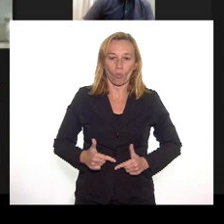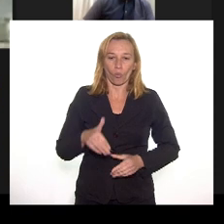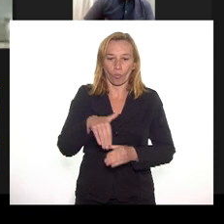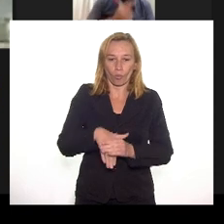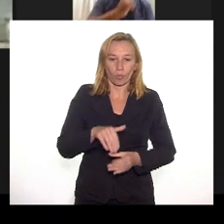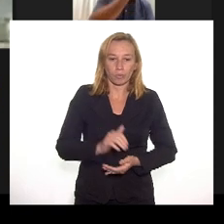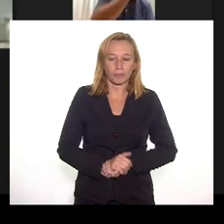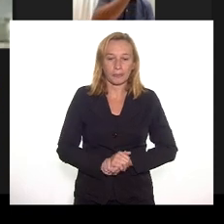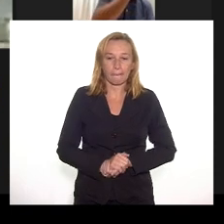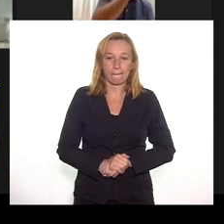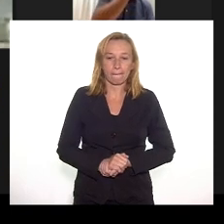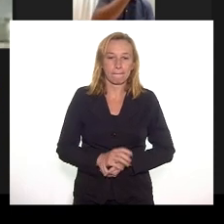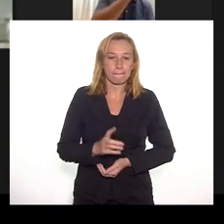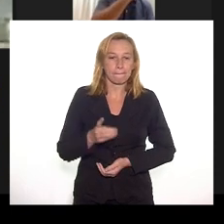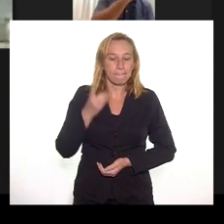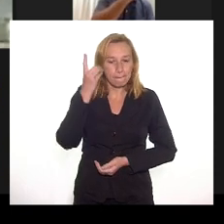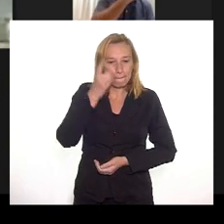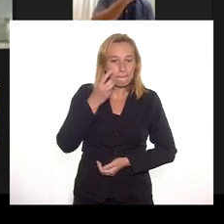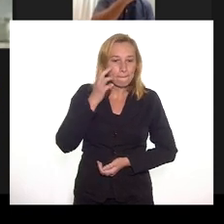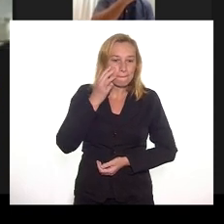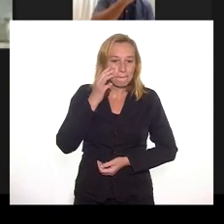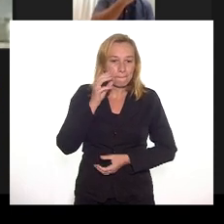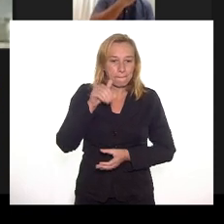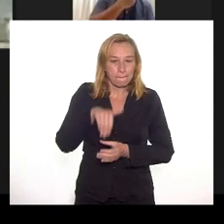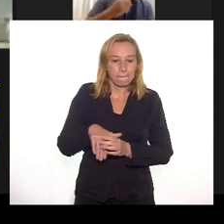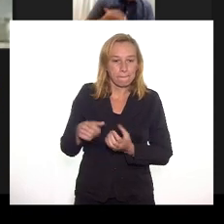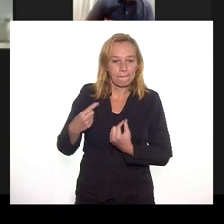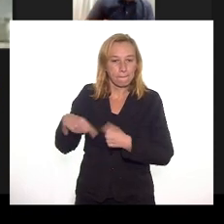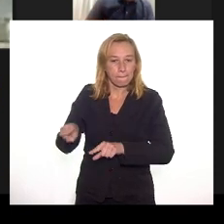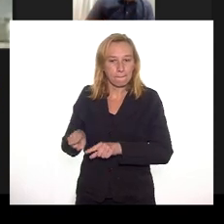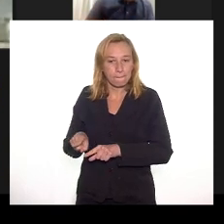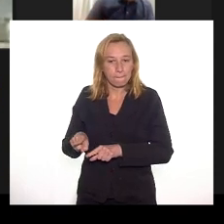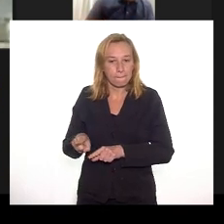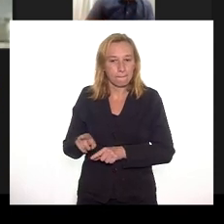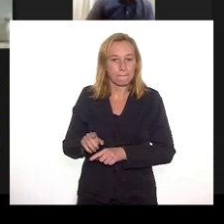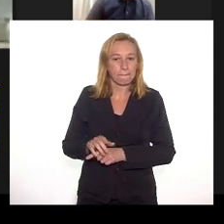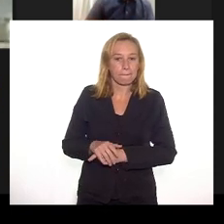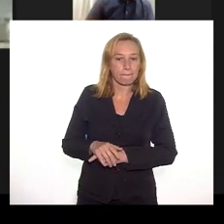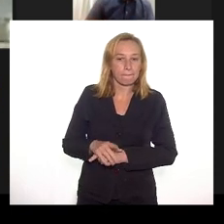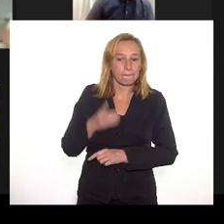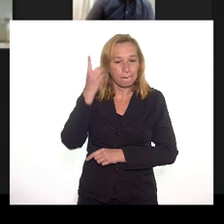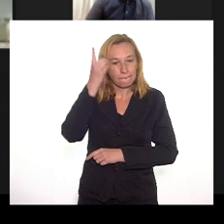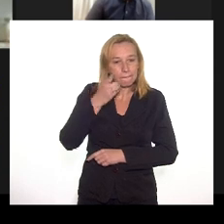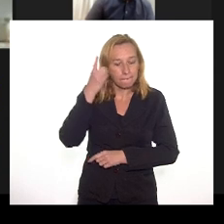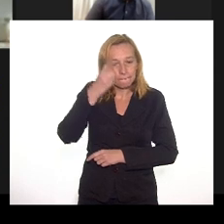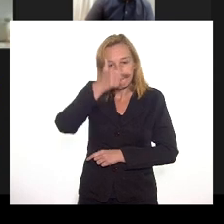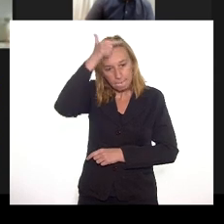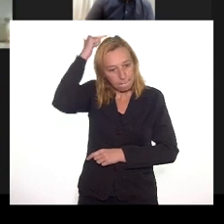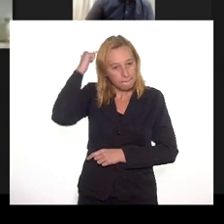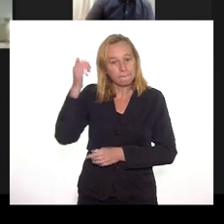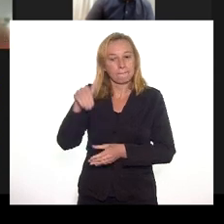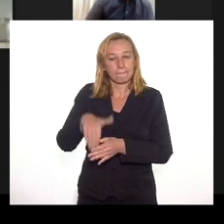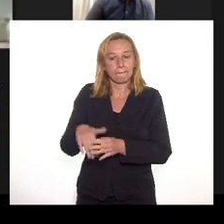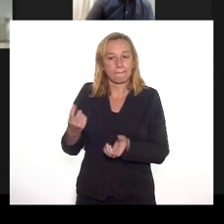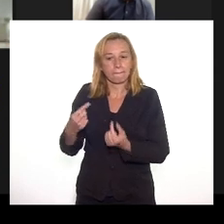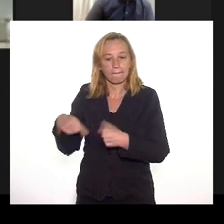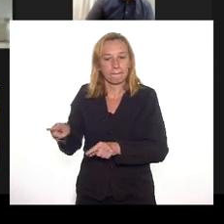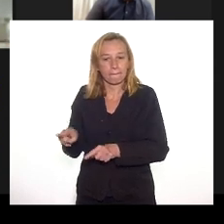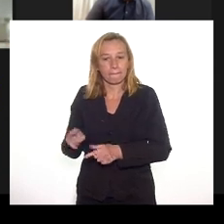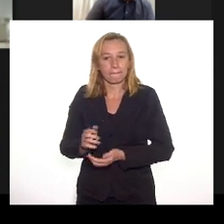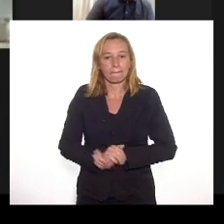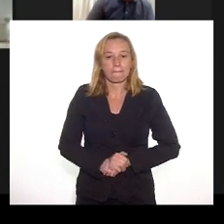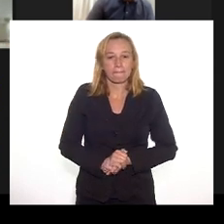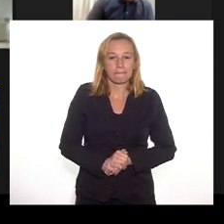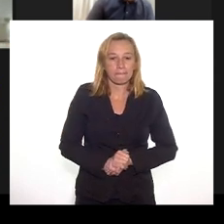do Rubens Montempo. Valdec. Voto contrário, presidente. Contrário, Valdec. Deputado Luiz. Então, abstenção, presidente.